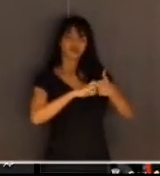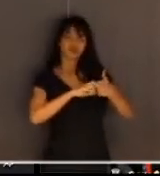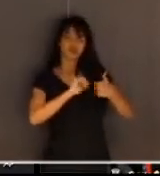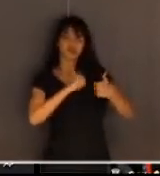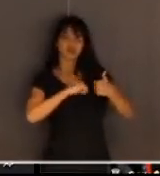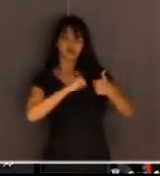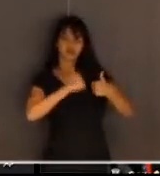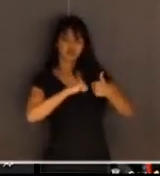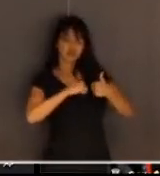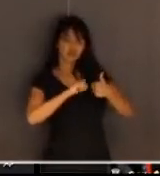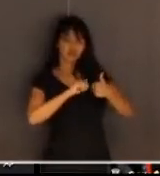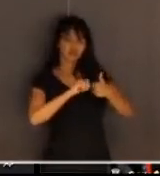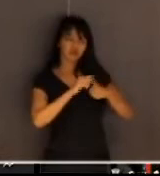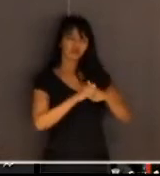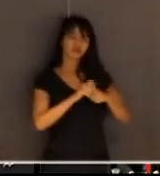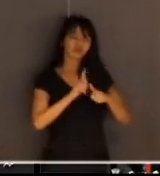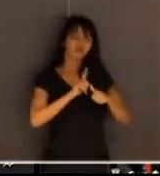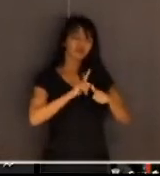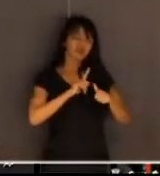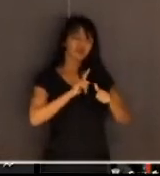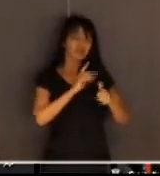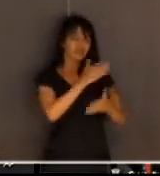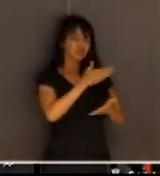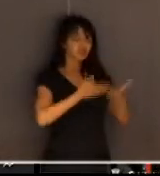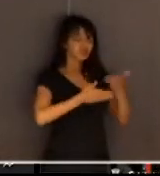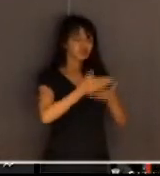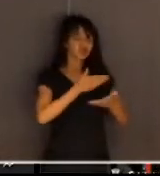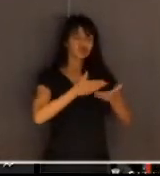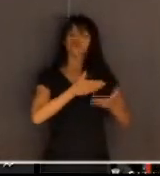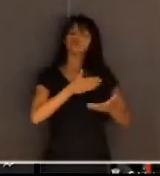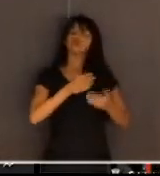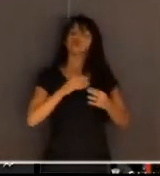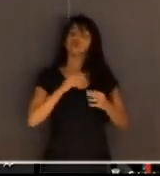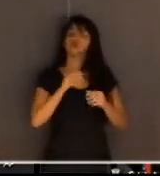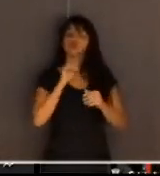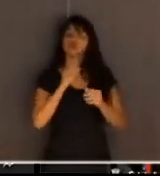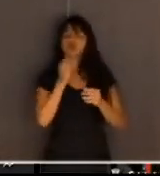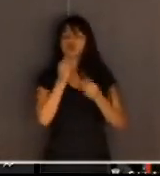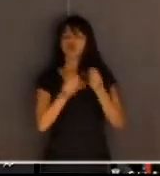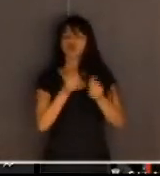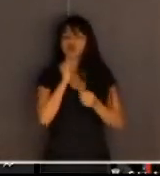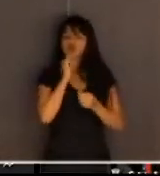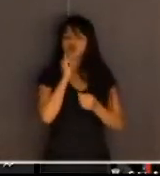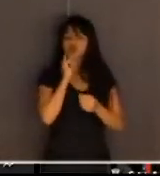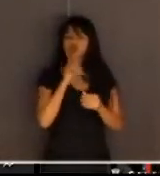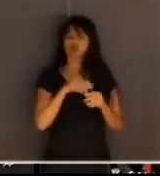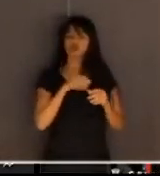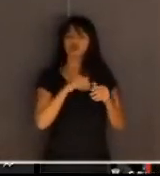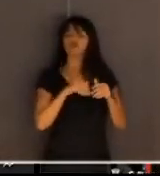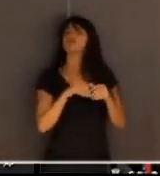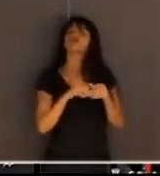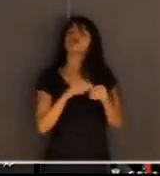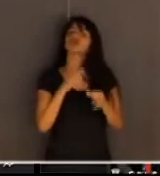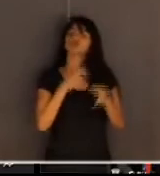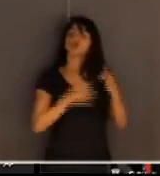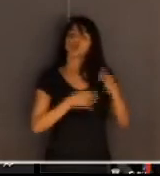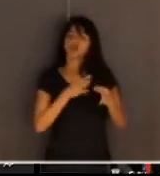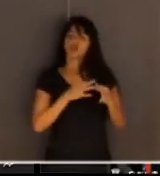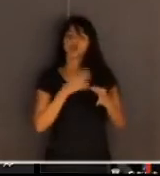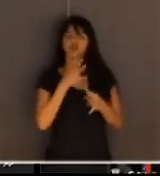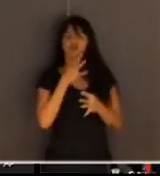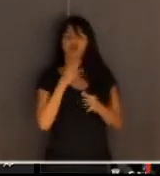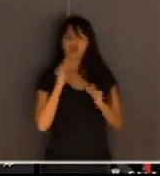mecanismos, isso está patente em toda a doutrina, é quando for arguída a nulidade do julgamento. Concordo com o colega